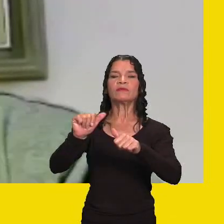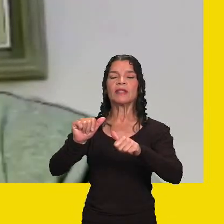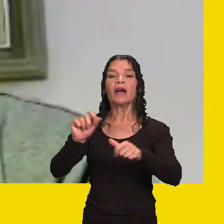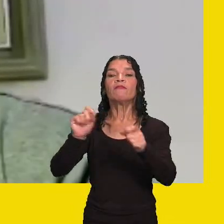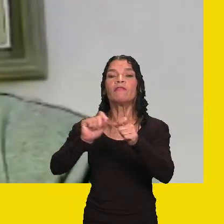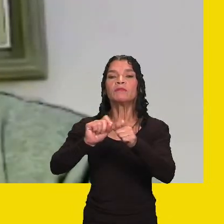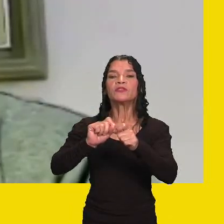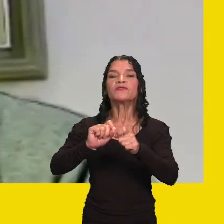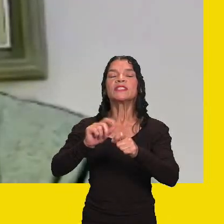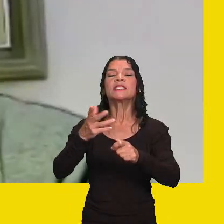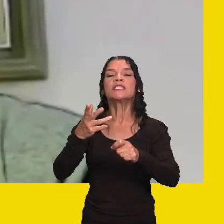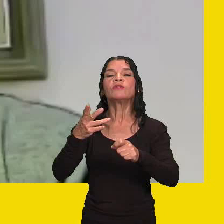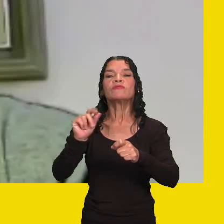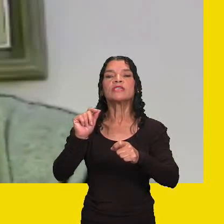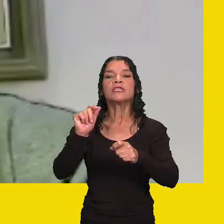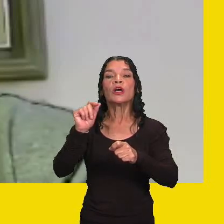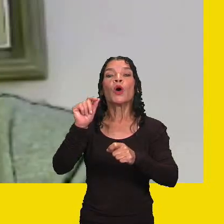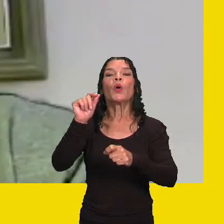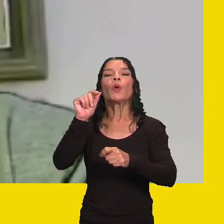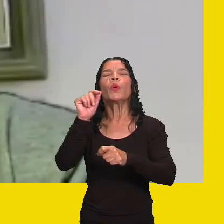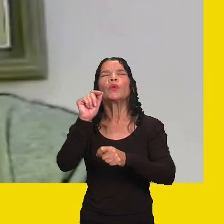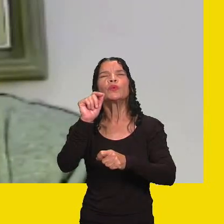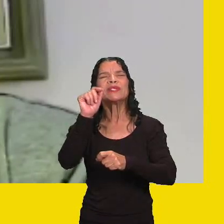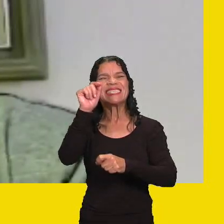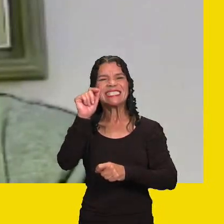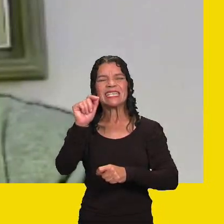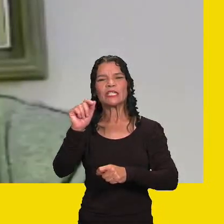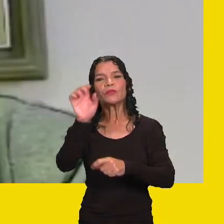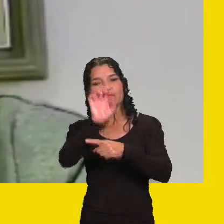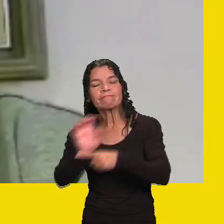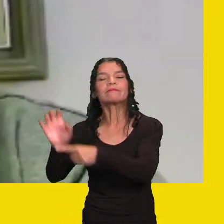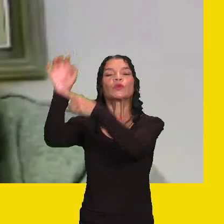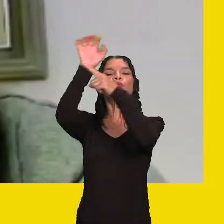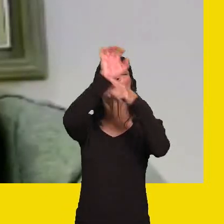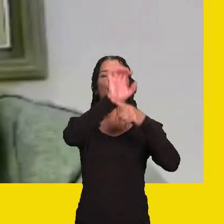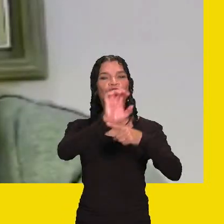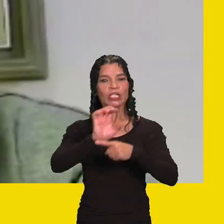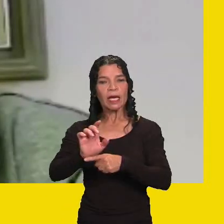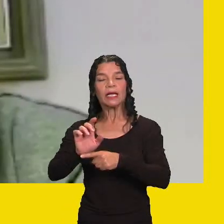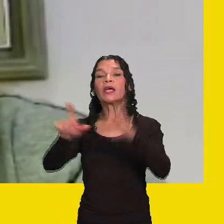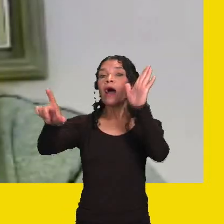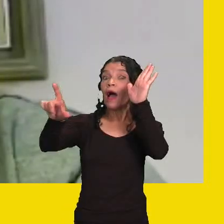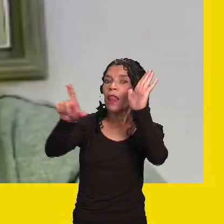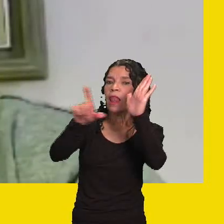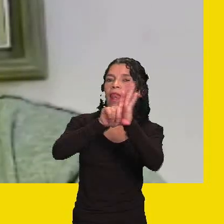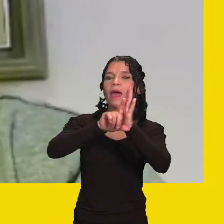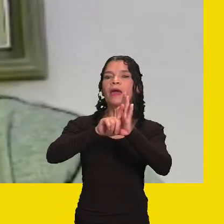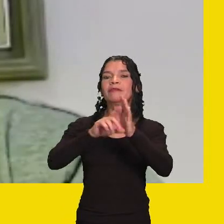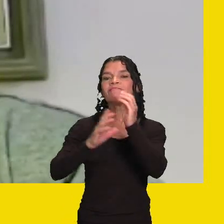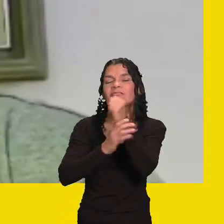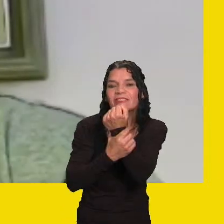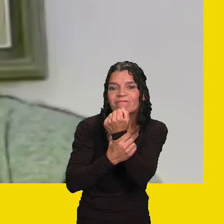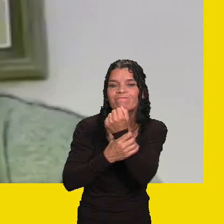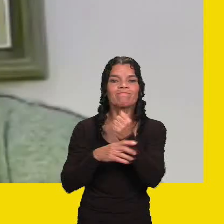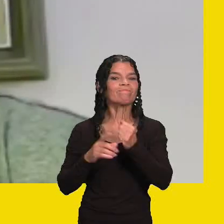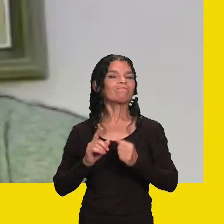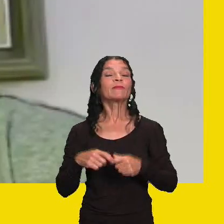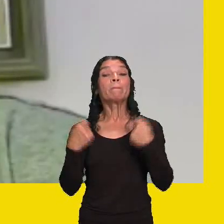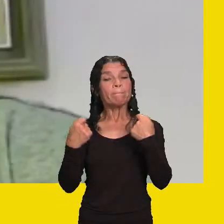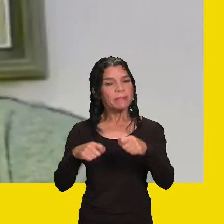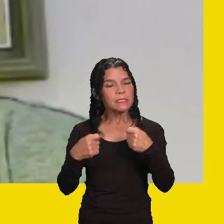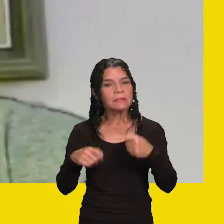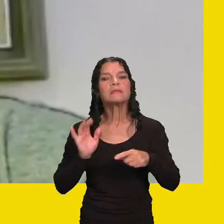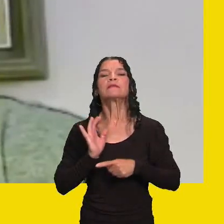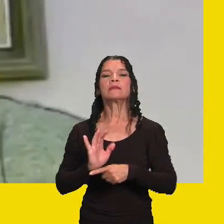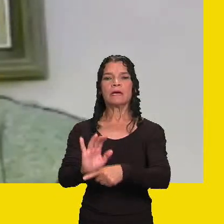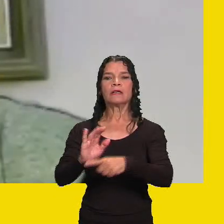Estado, que não garantiu naquele momento, mas que hoje, através da lei, precisa garantir esse processo de